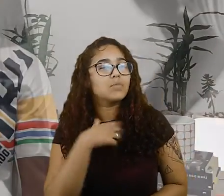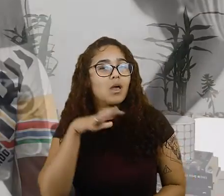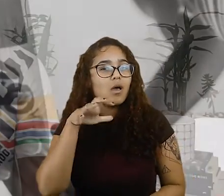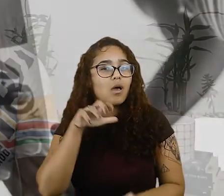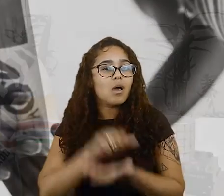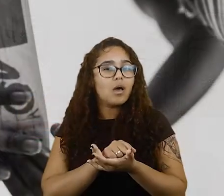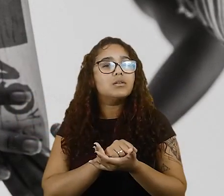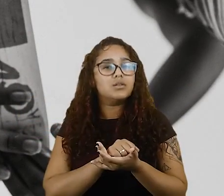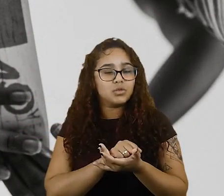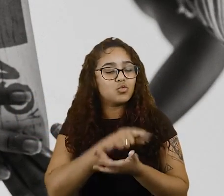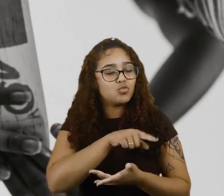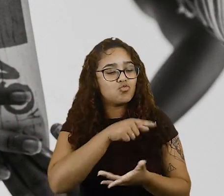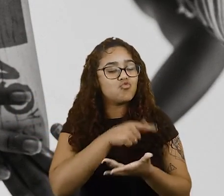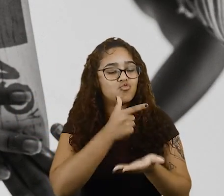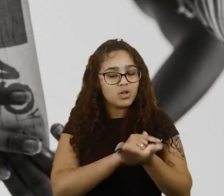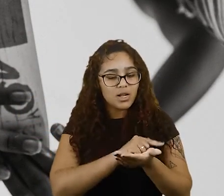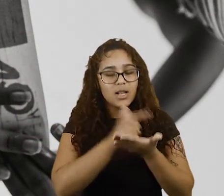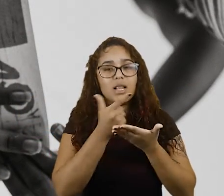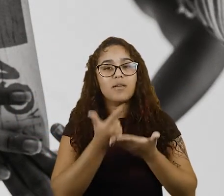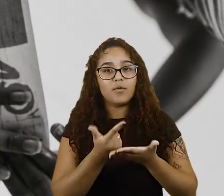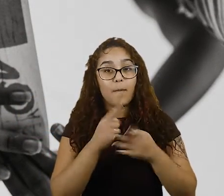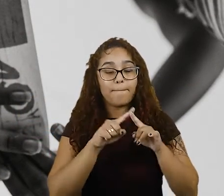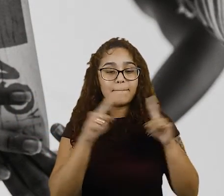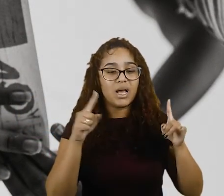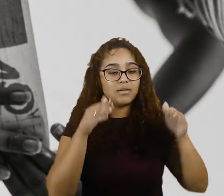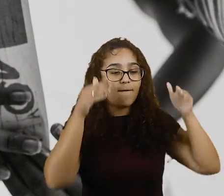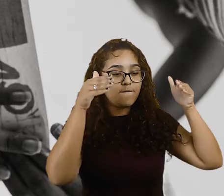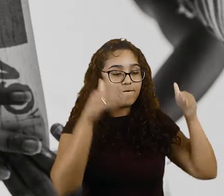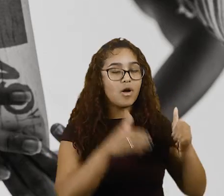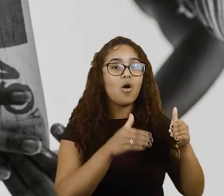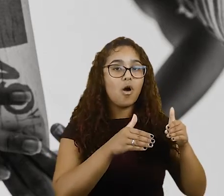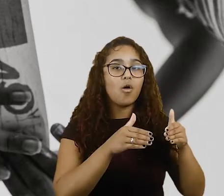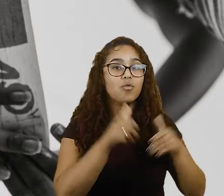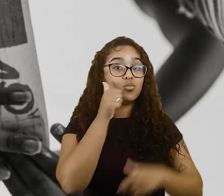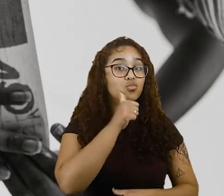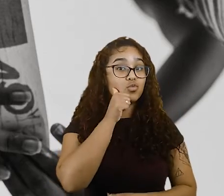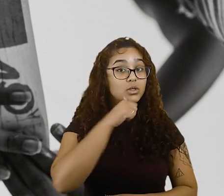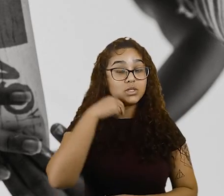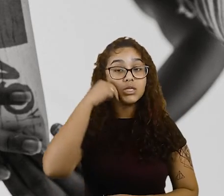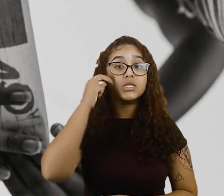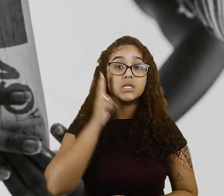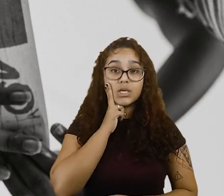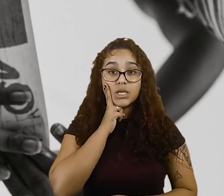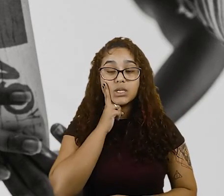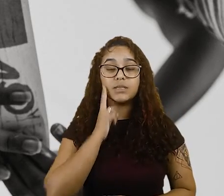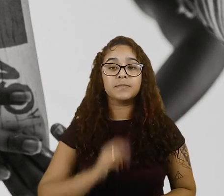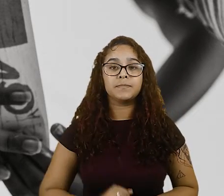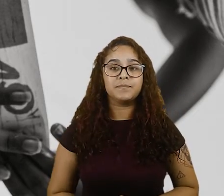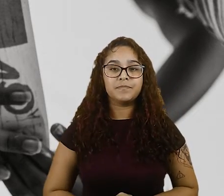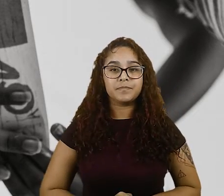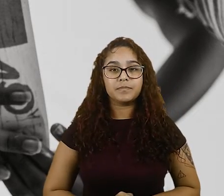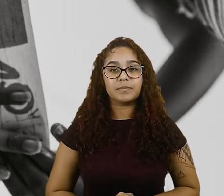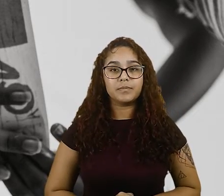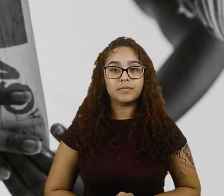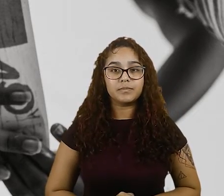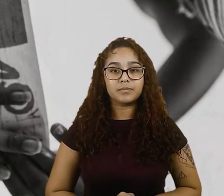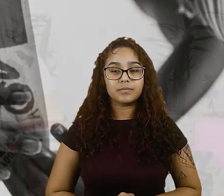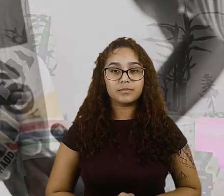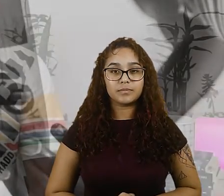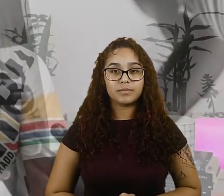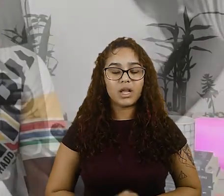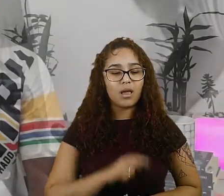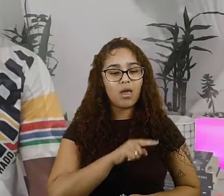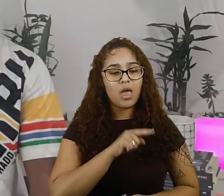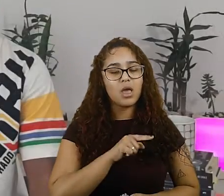minhas observações sobre a cadeia produtiva do livro, mas focando nas escritoras negras. E era